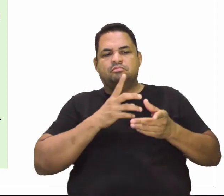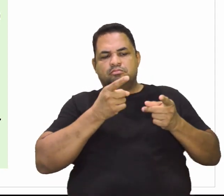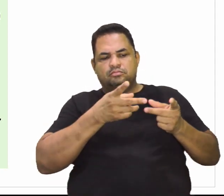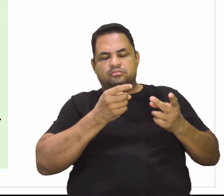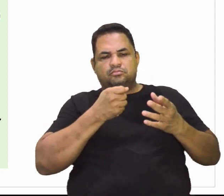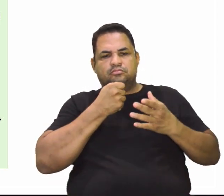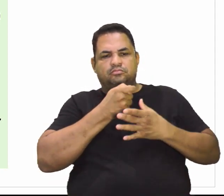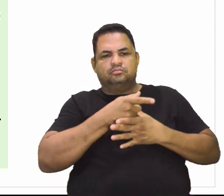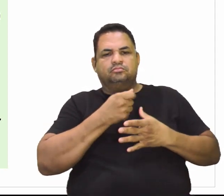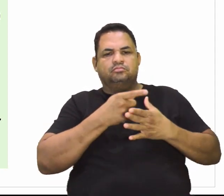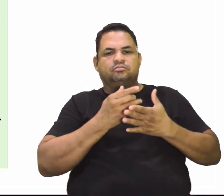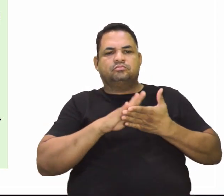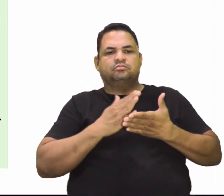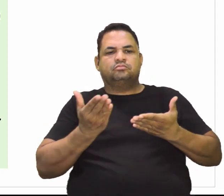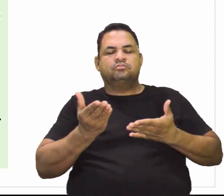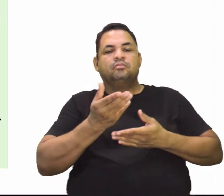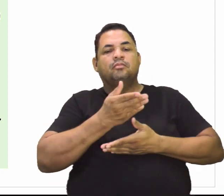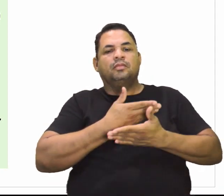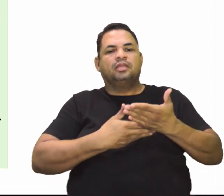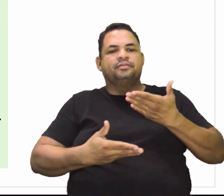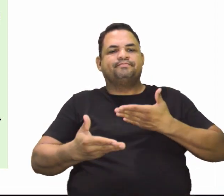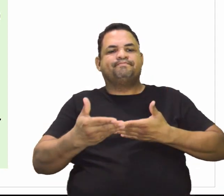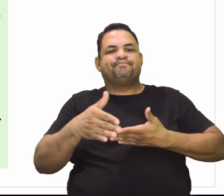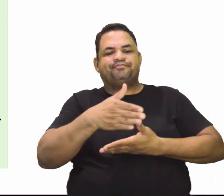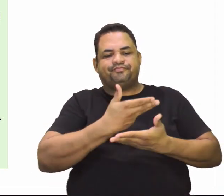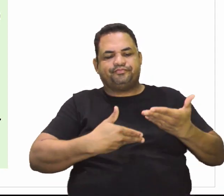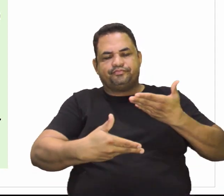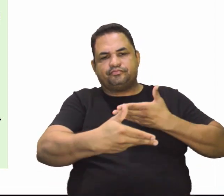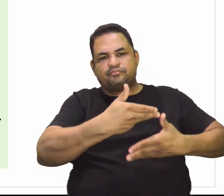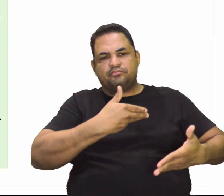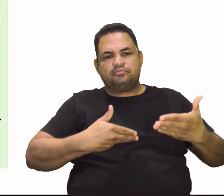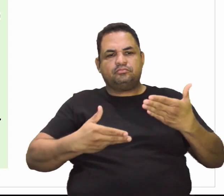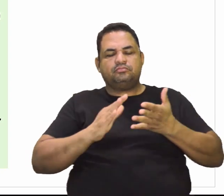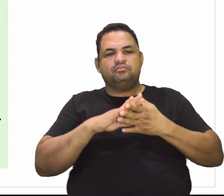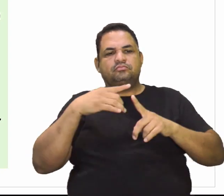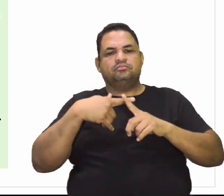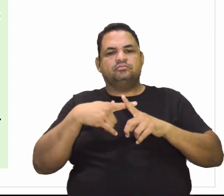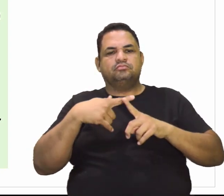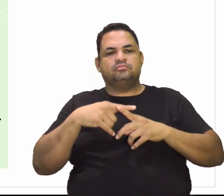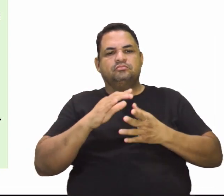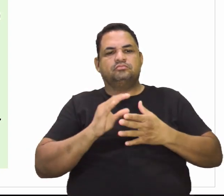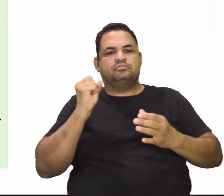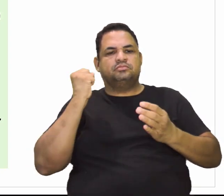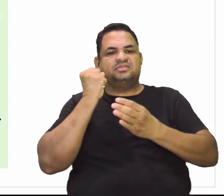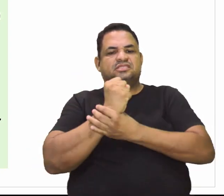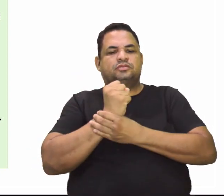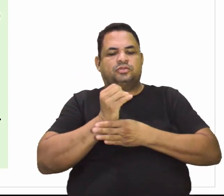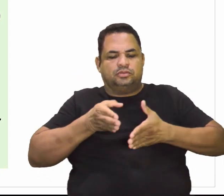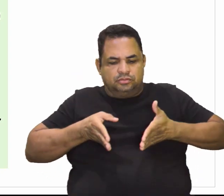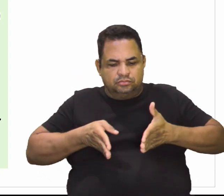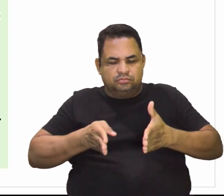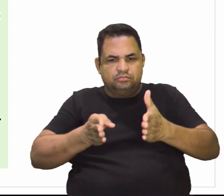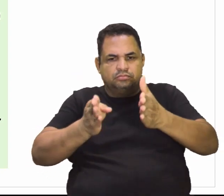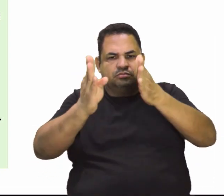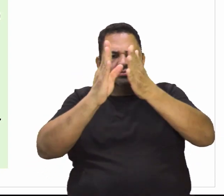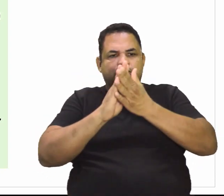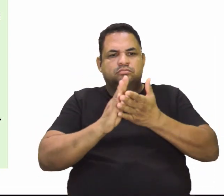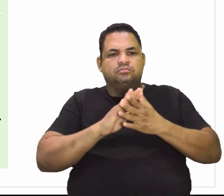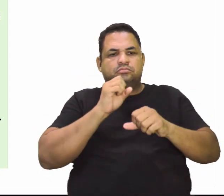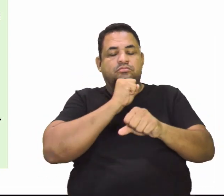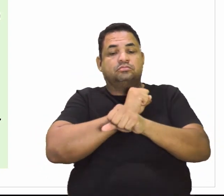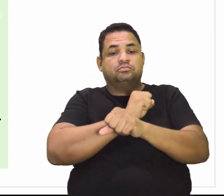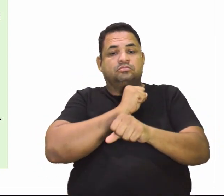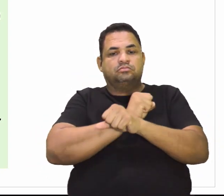Eles tratavam com o comércio. E esse comércio era porque tinha segurança nas estradas.